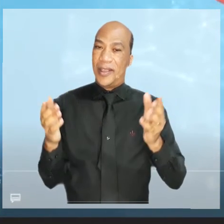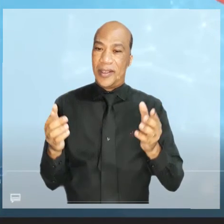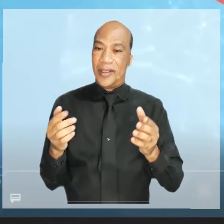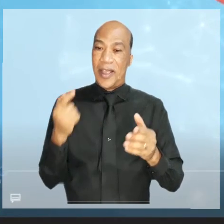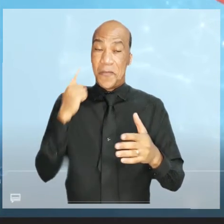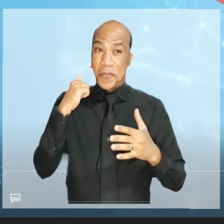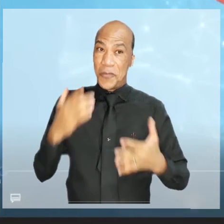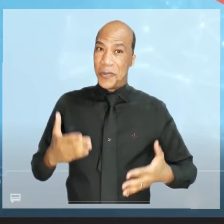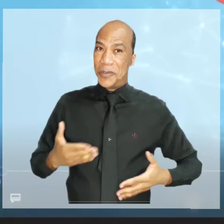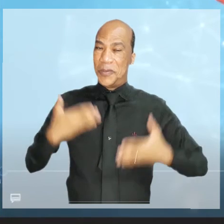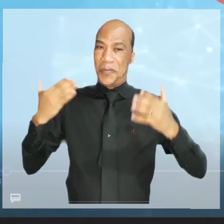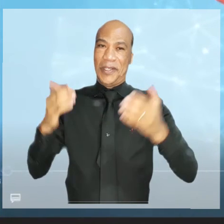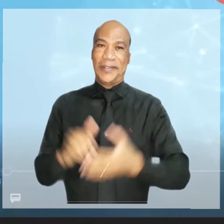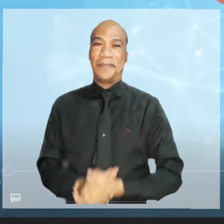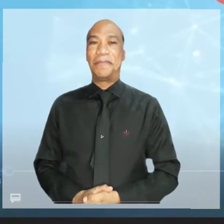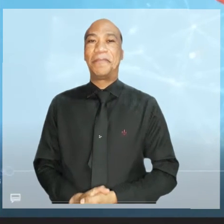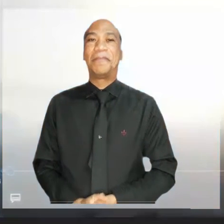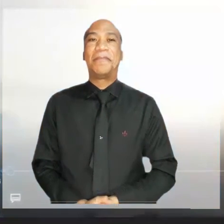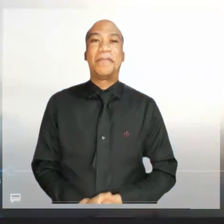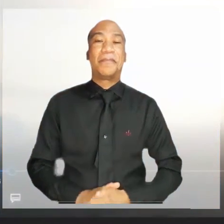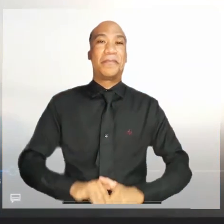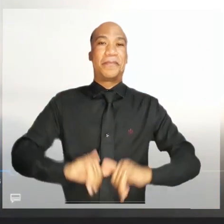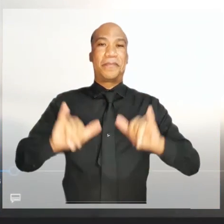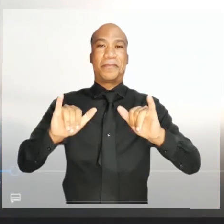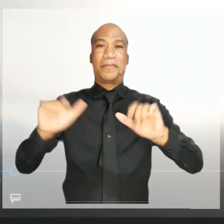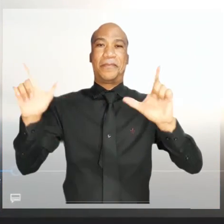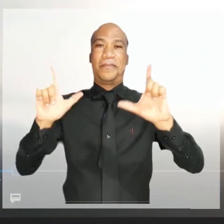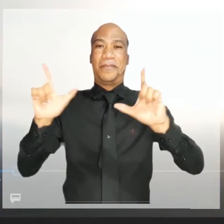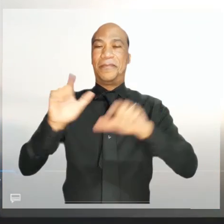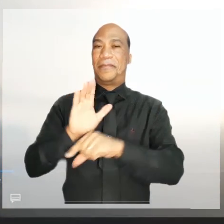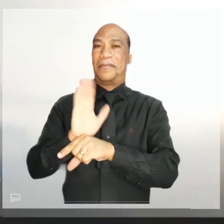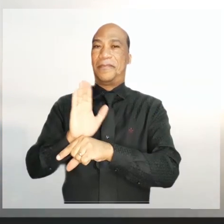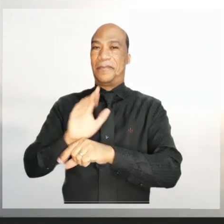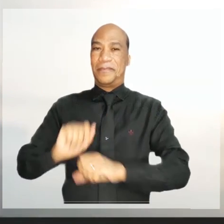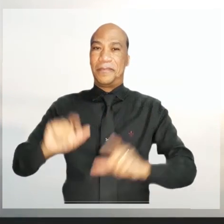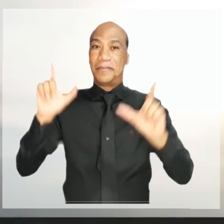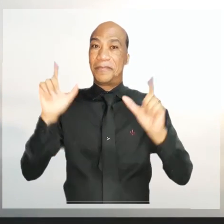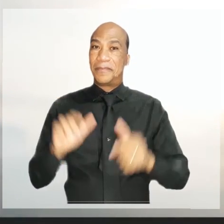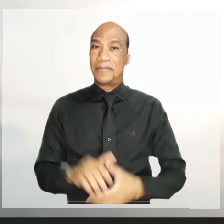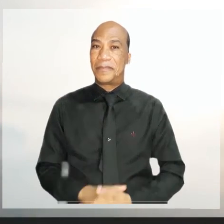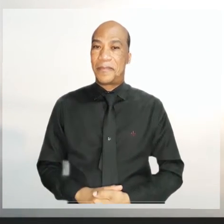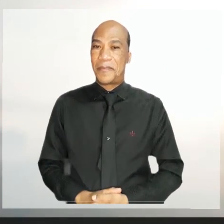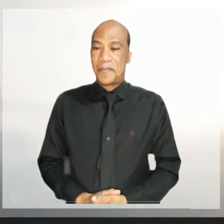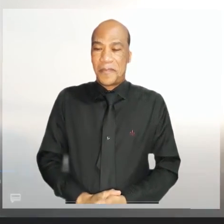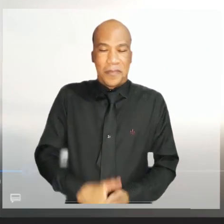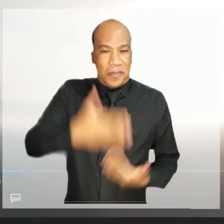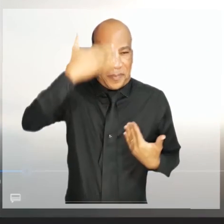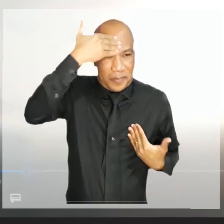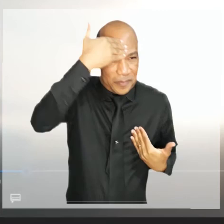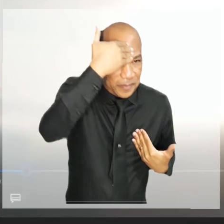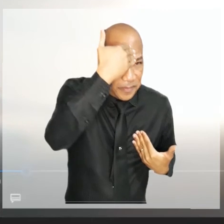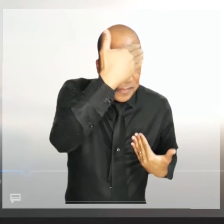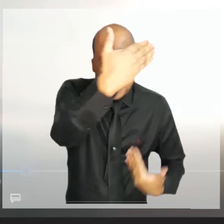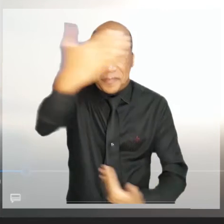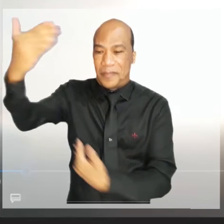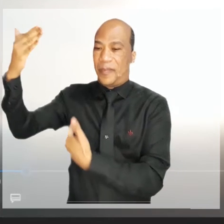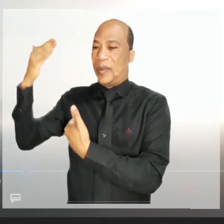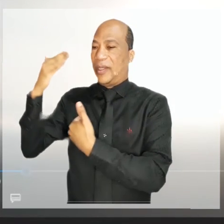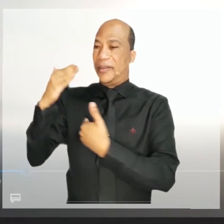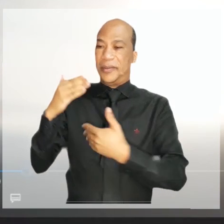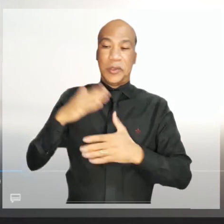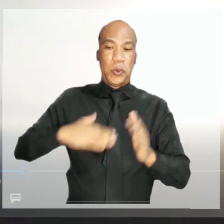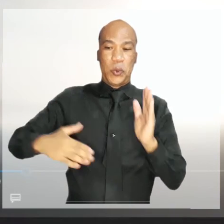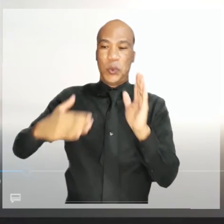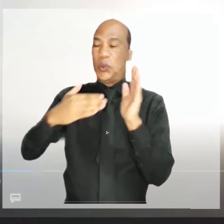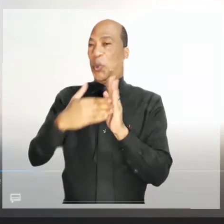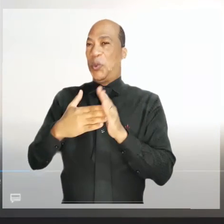Agradecemos a todos que participaram conosco. Saímos mais inspirados e conectados a uma maior rede de